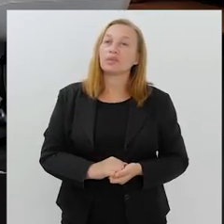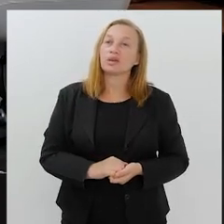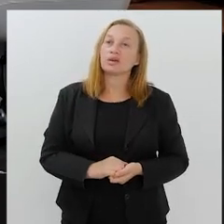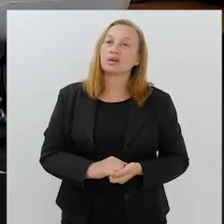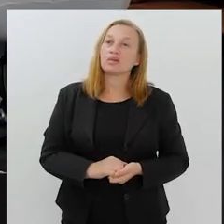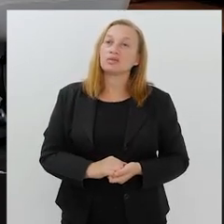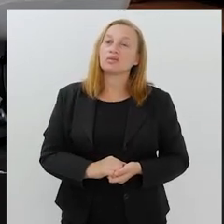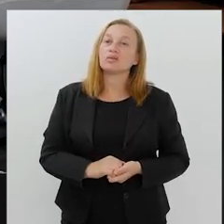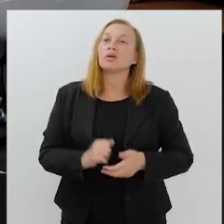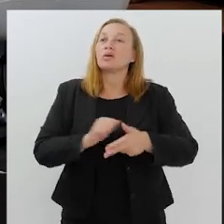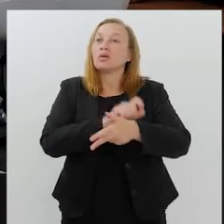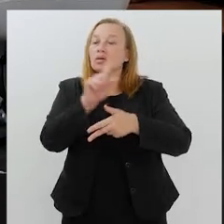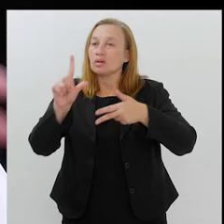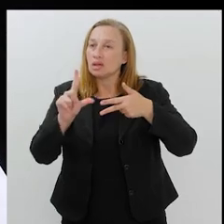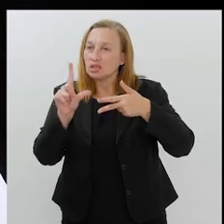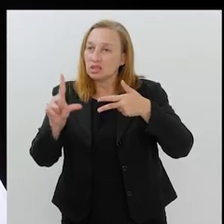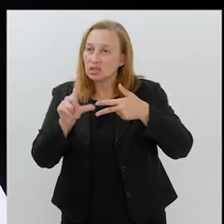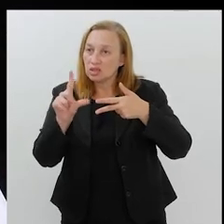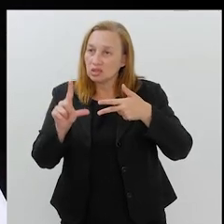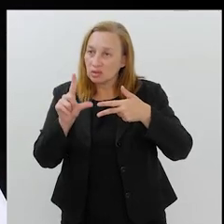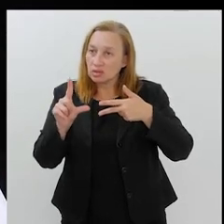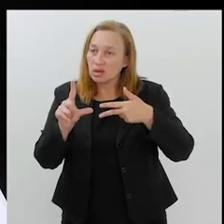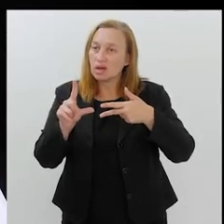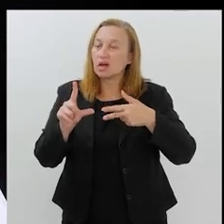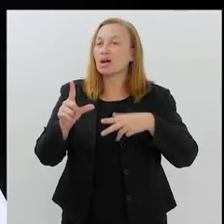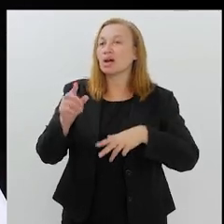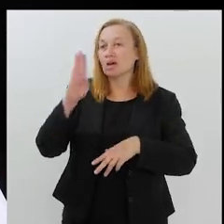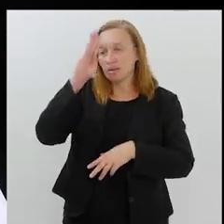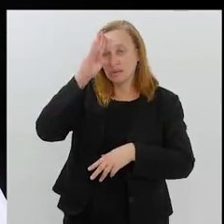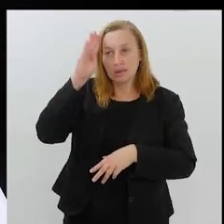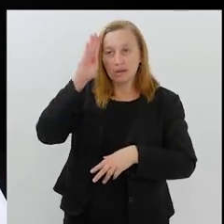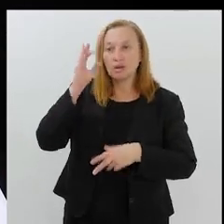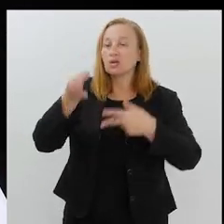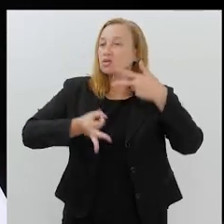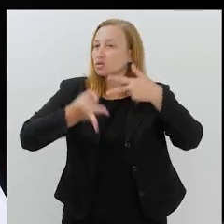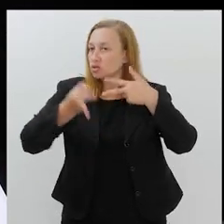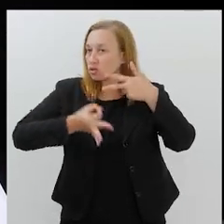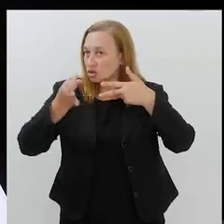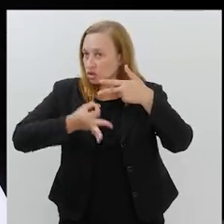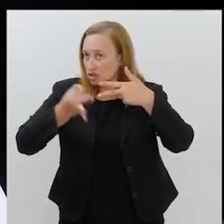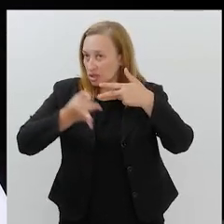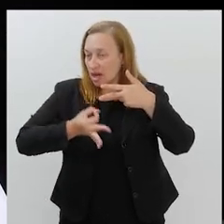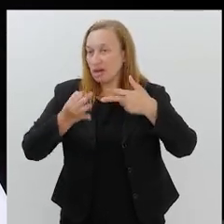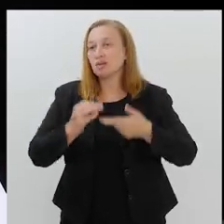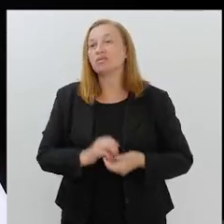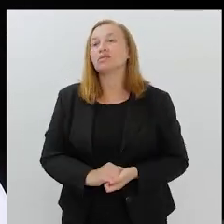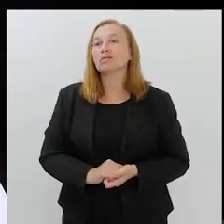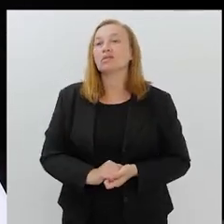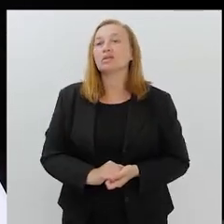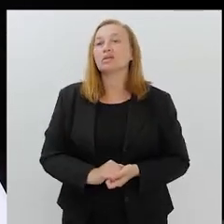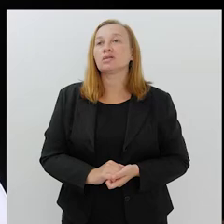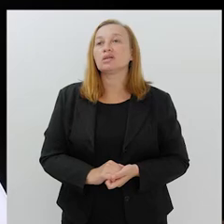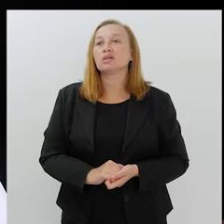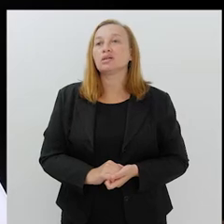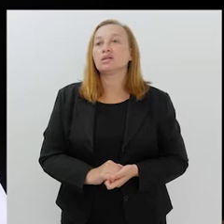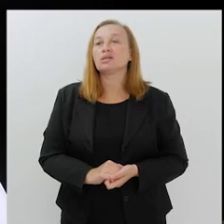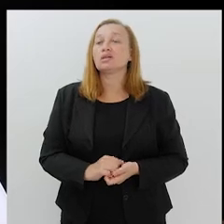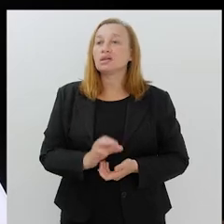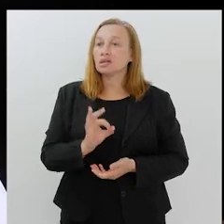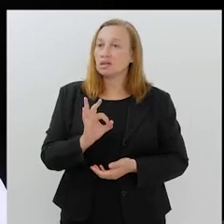né a o legislativo a magistratura o judiciário magistratura não o